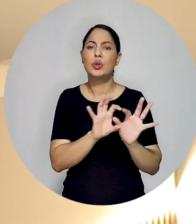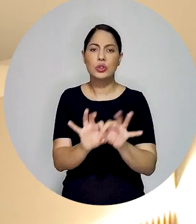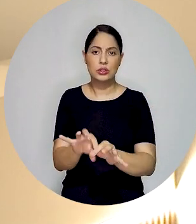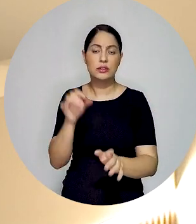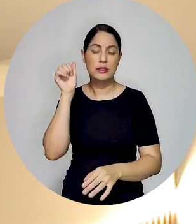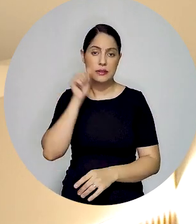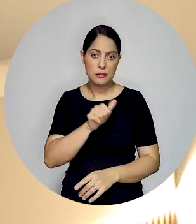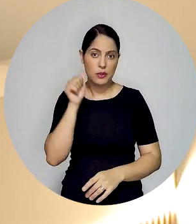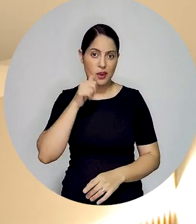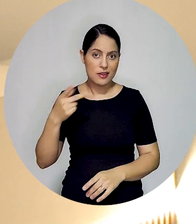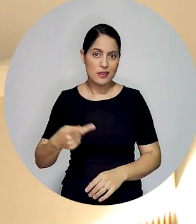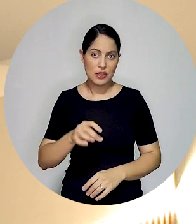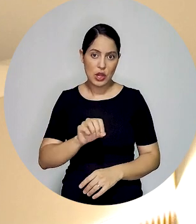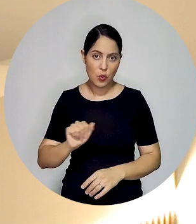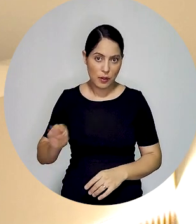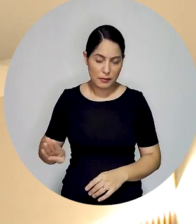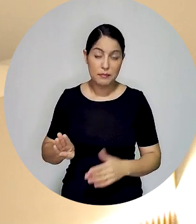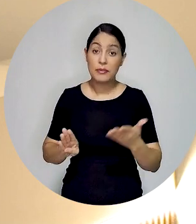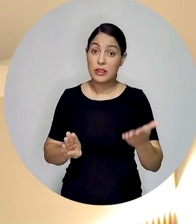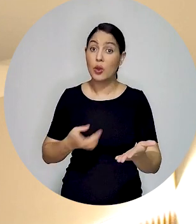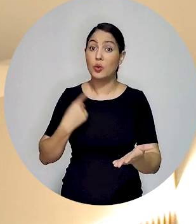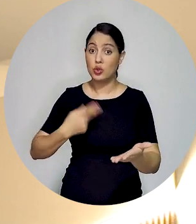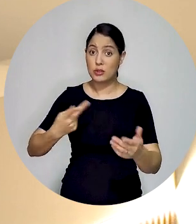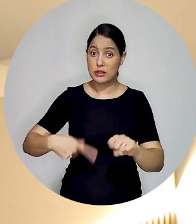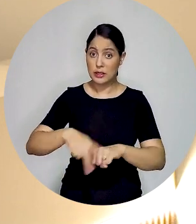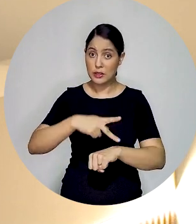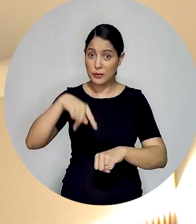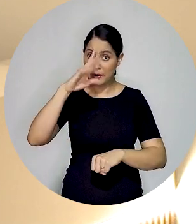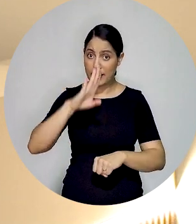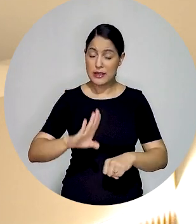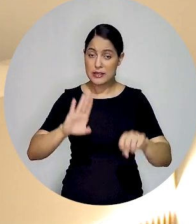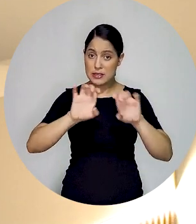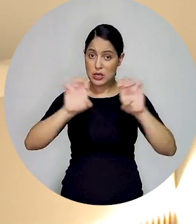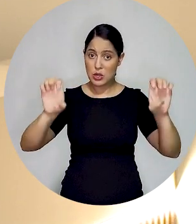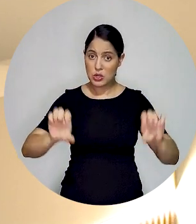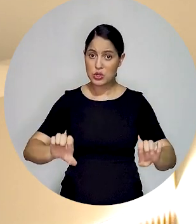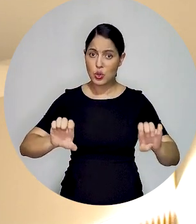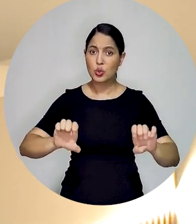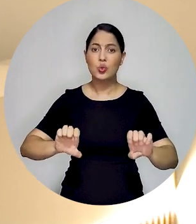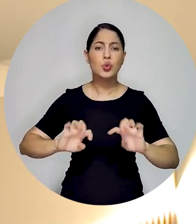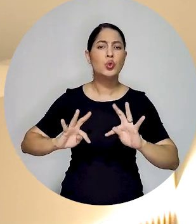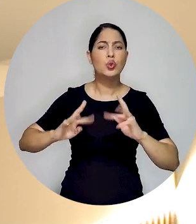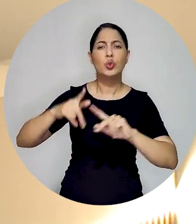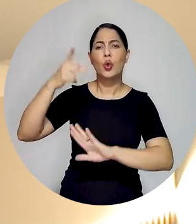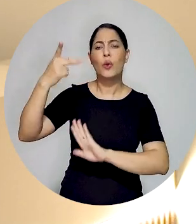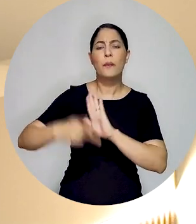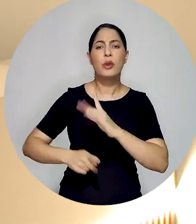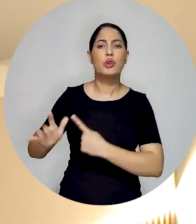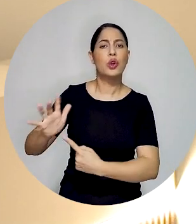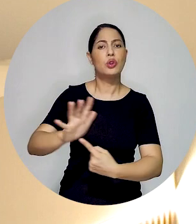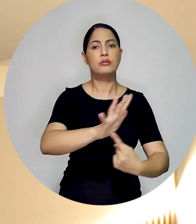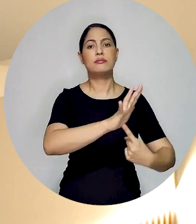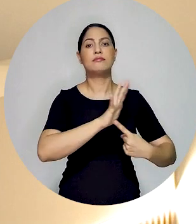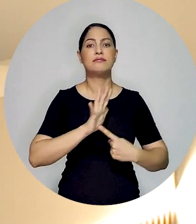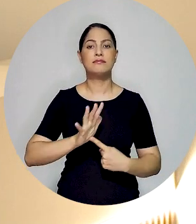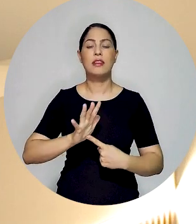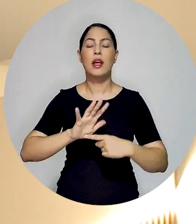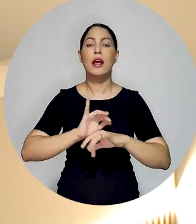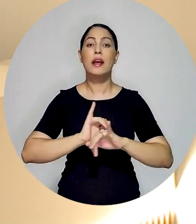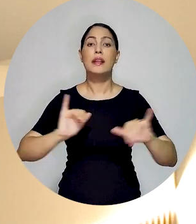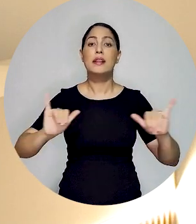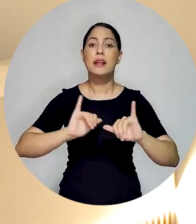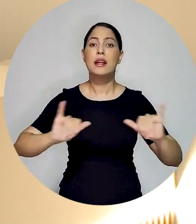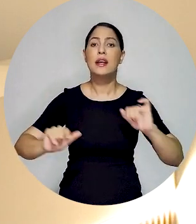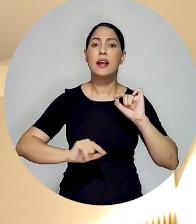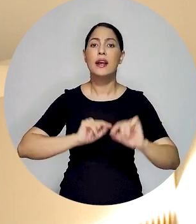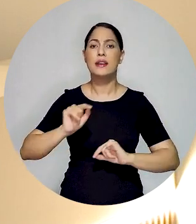foi consolidado a favor das mulheres dentro da nossa instituição. O Brasil está responsável por expor os projetos e levar e